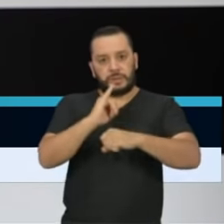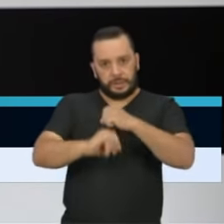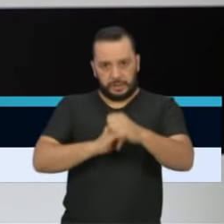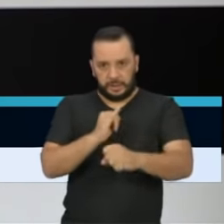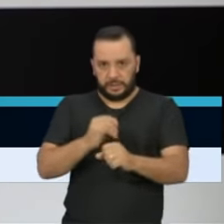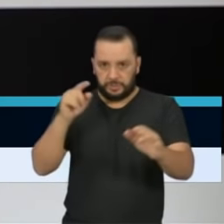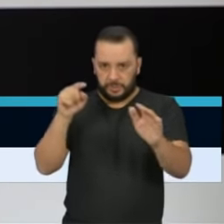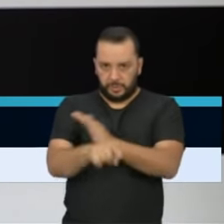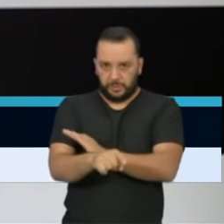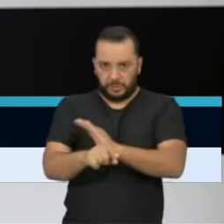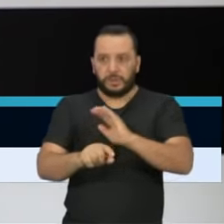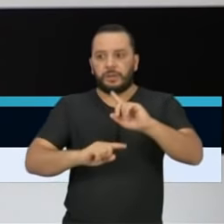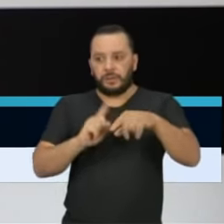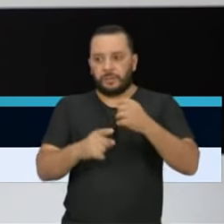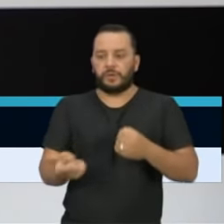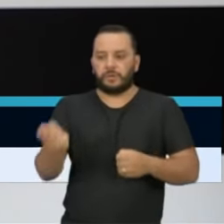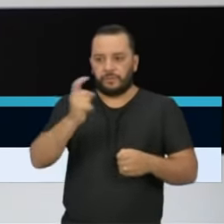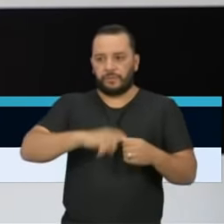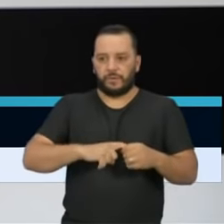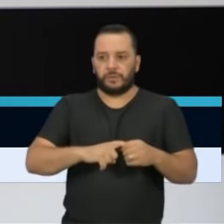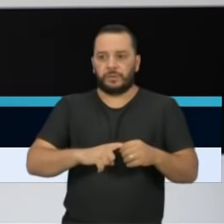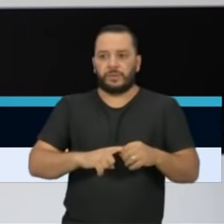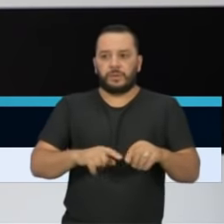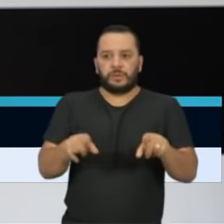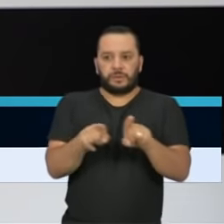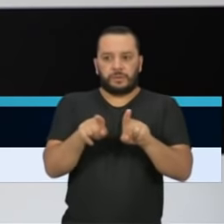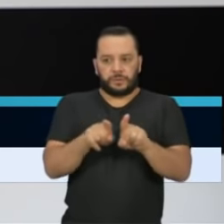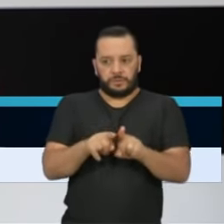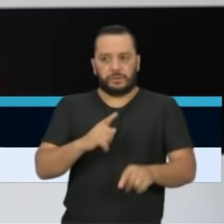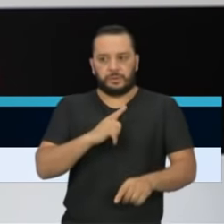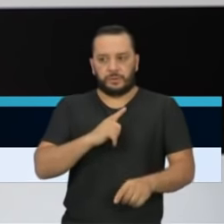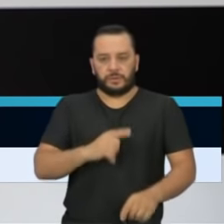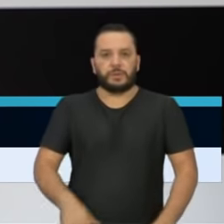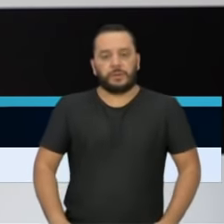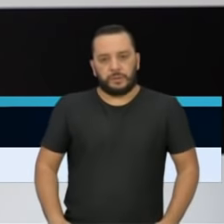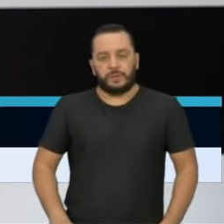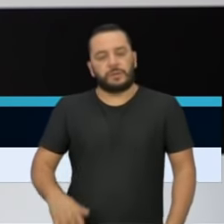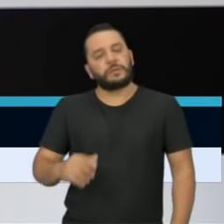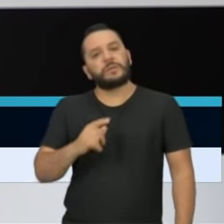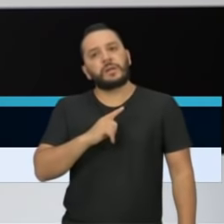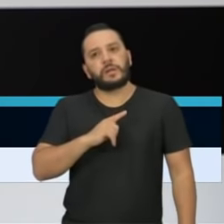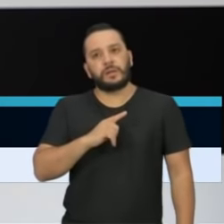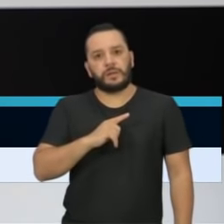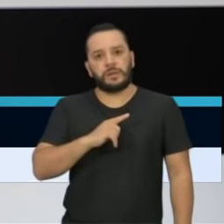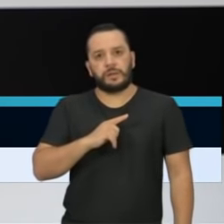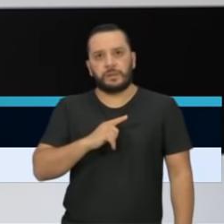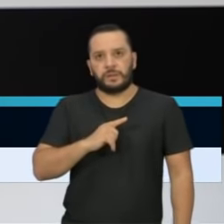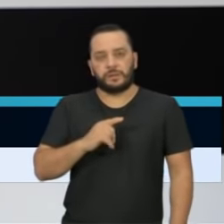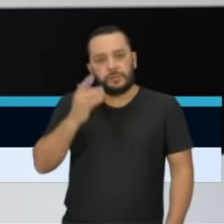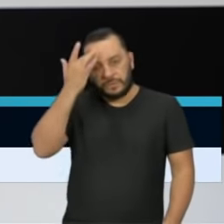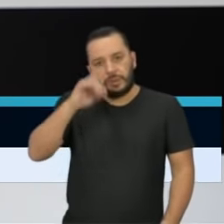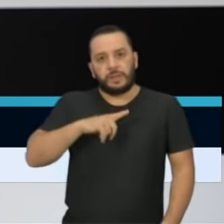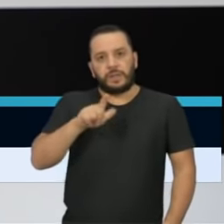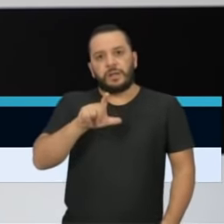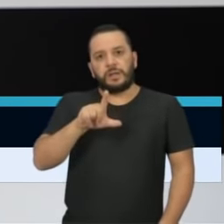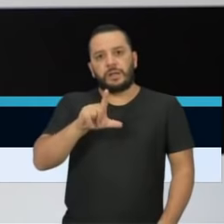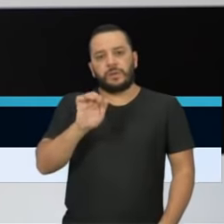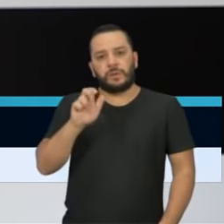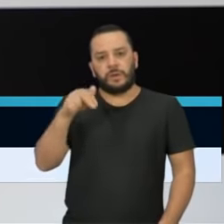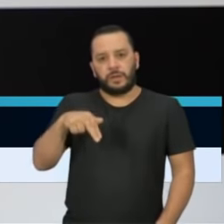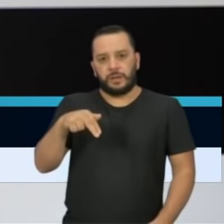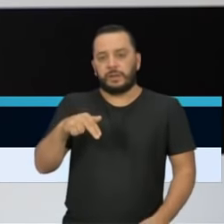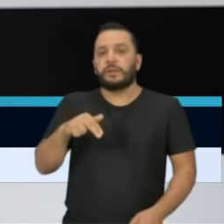depois voltamos com o IG. Eu tenho aqui o nome de Eduandra Esteves, não sei se a grafia está correta, se não